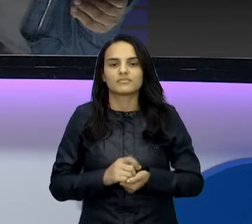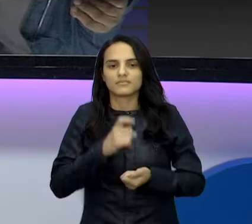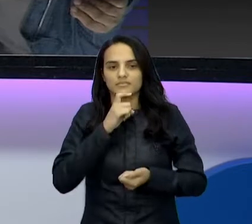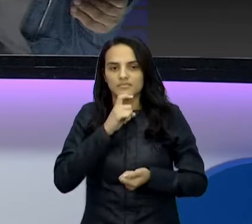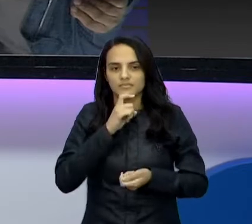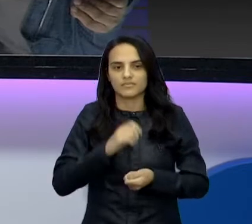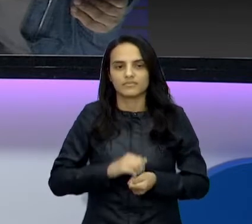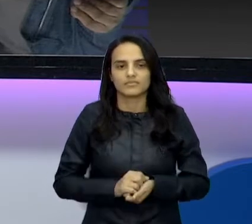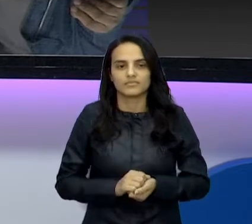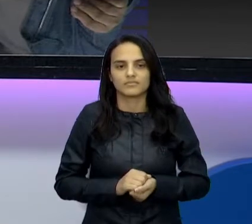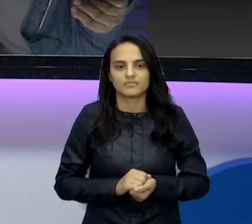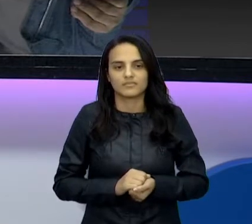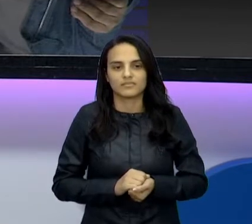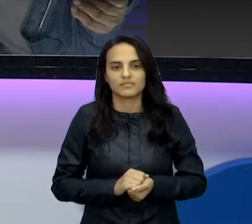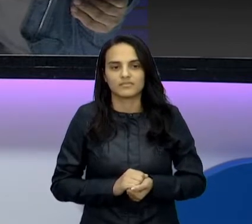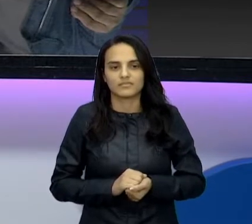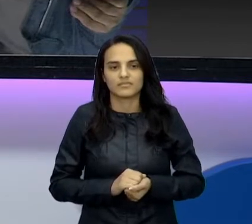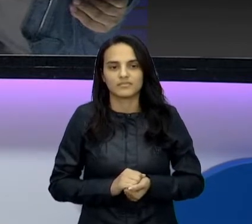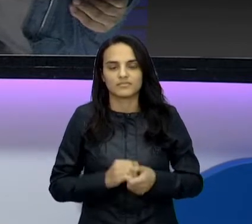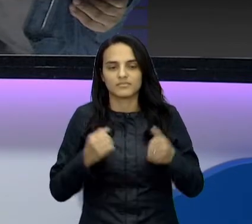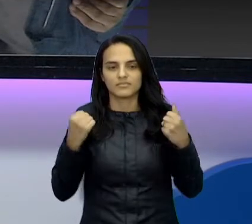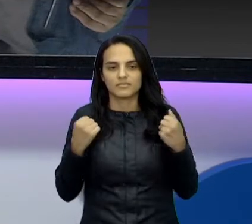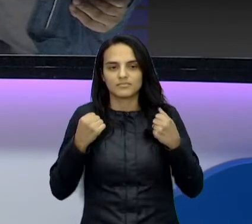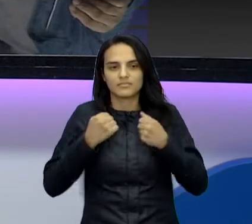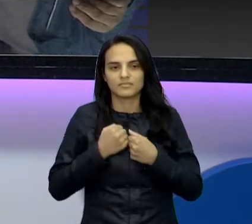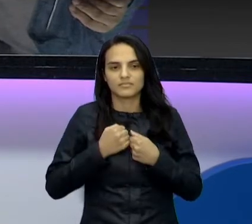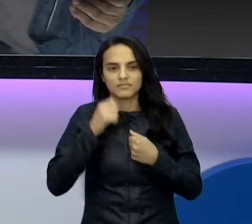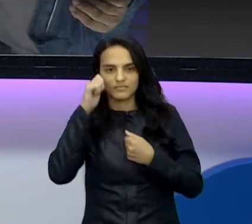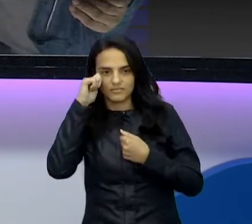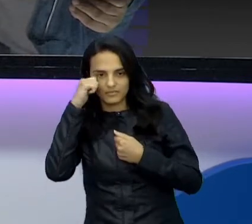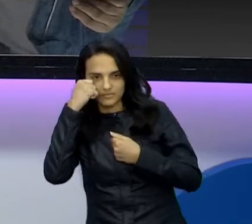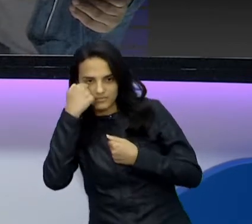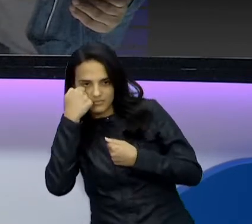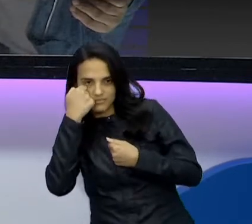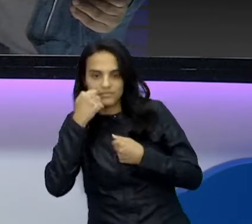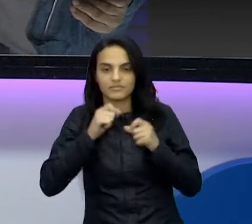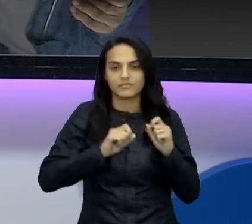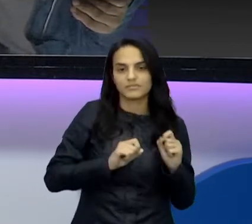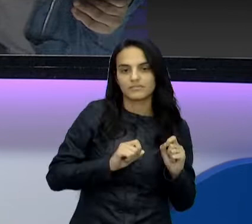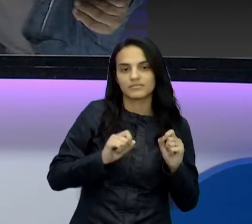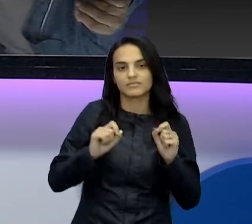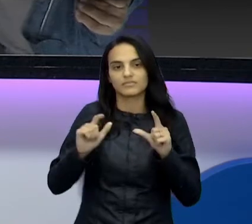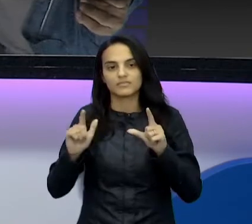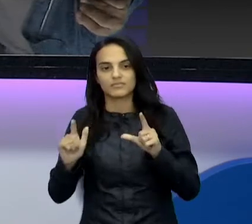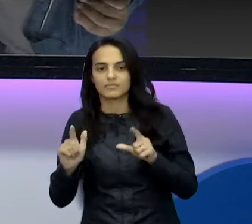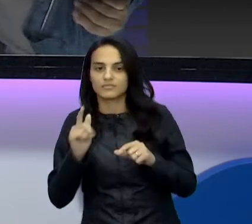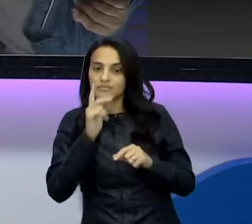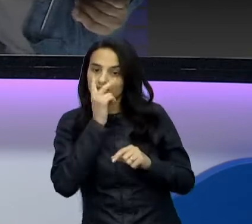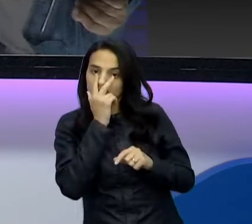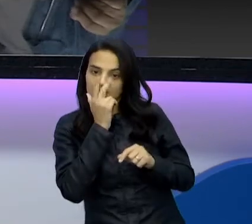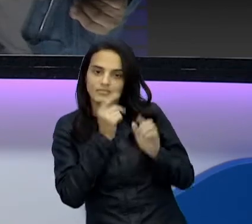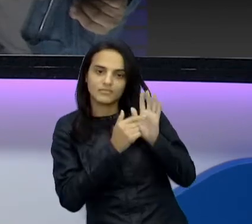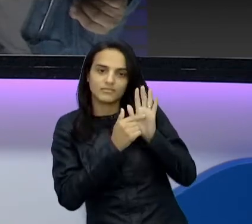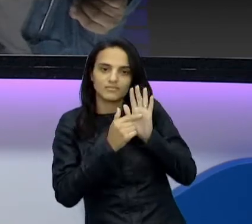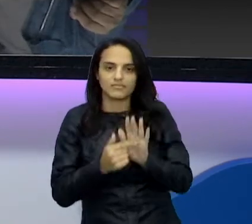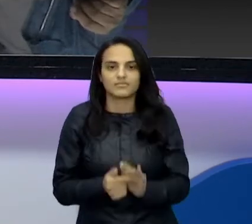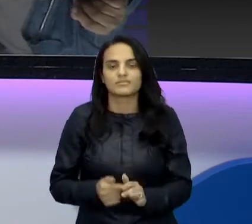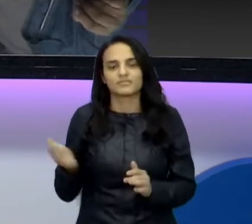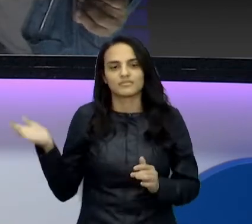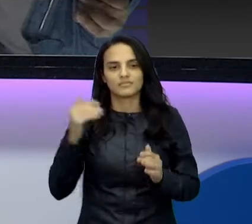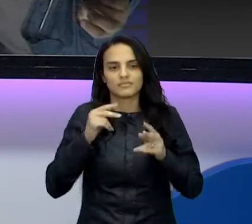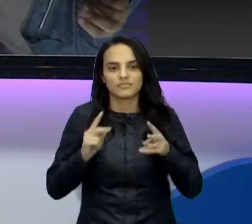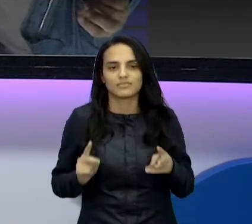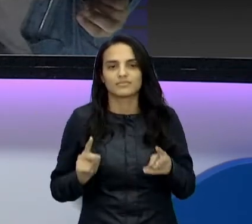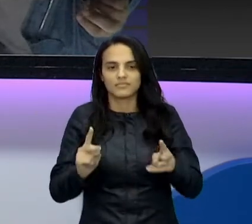Perfeito. Mas será que a camiseta dele não fica como é preto, o símbolo? Talvez apareça, não sei. Será? Vamos lá então. Vamos